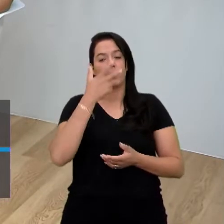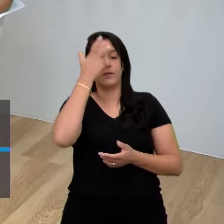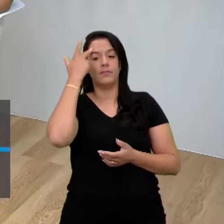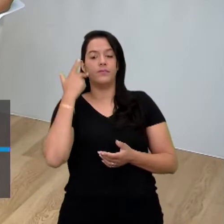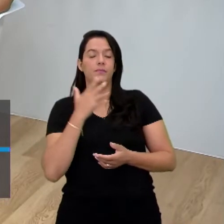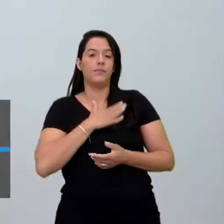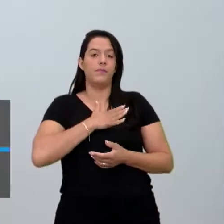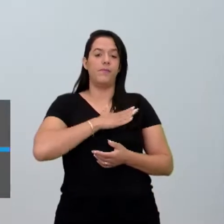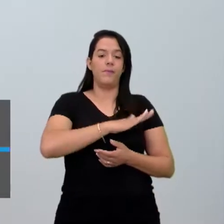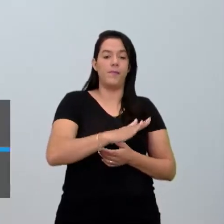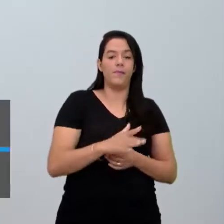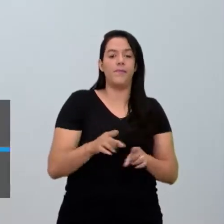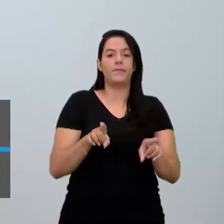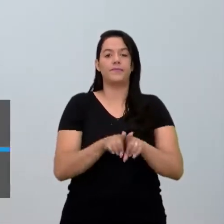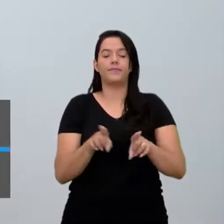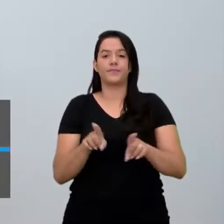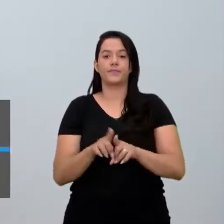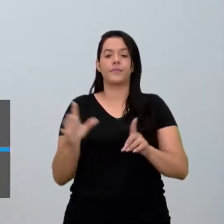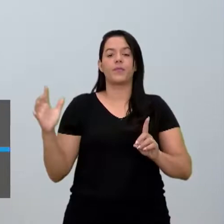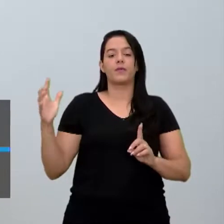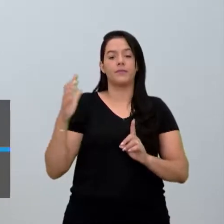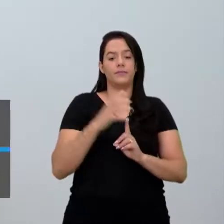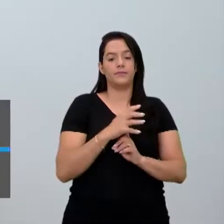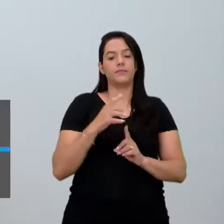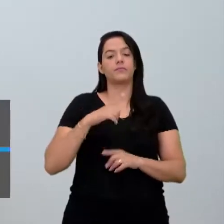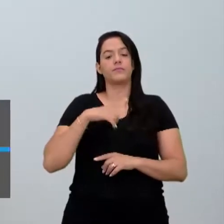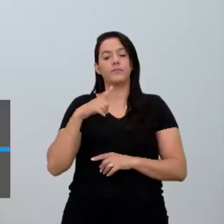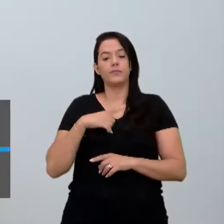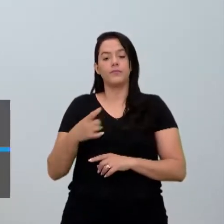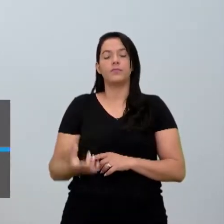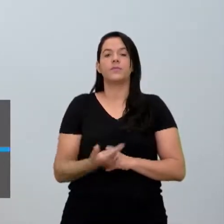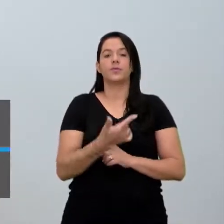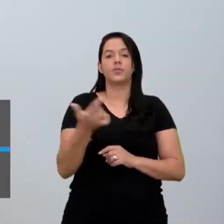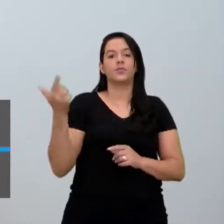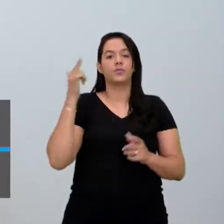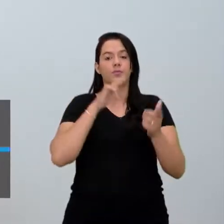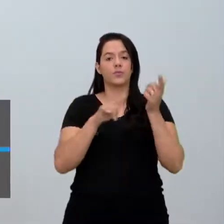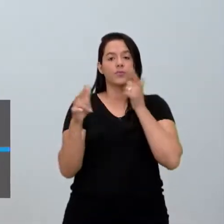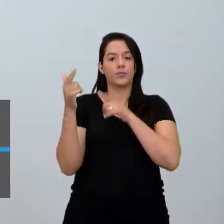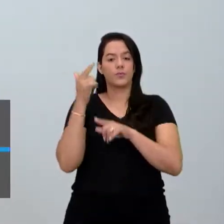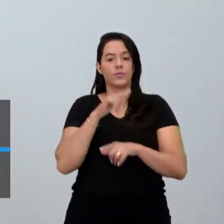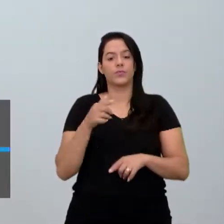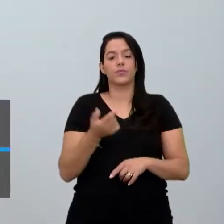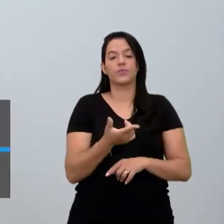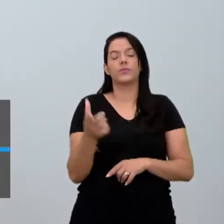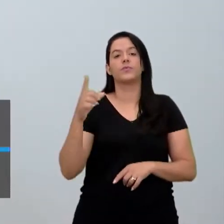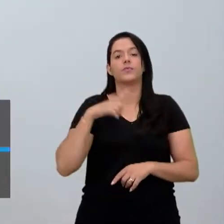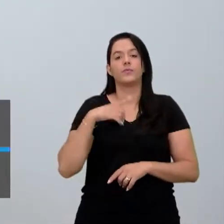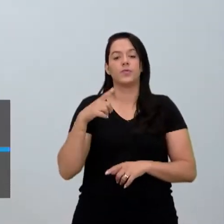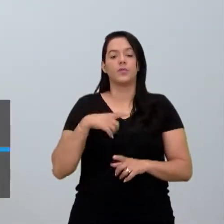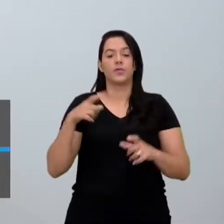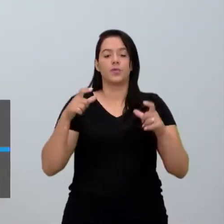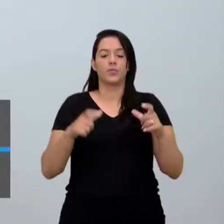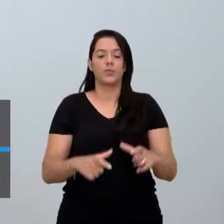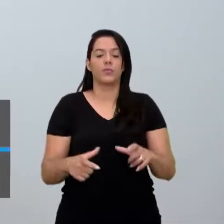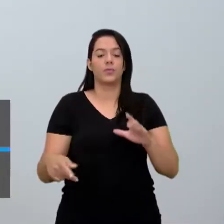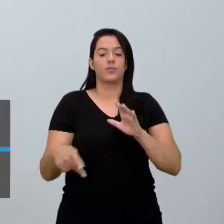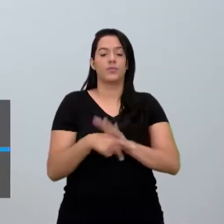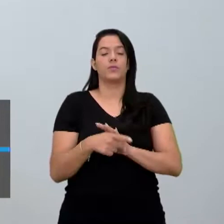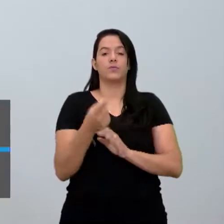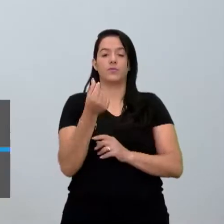É também um impacto para quem recebe, porque você vai ter um espaço físico e